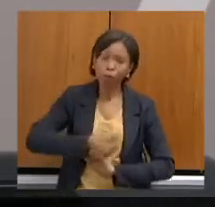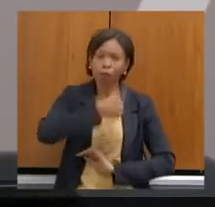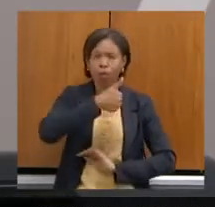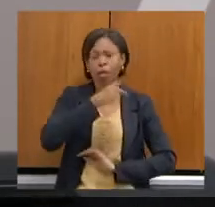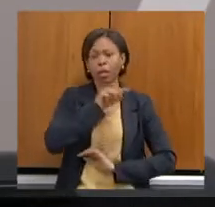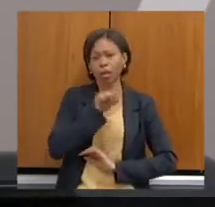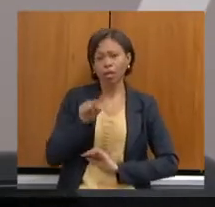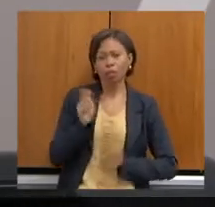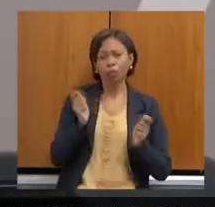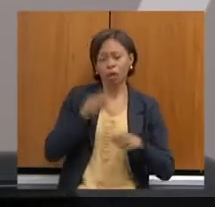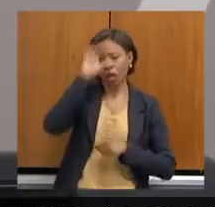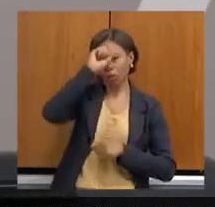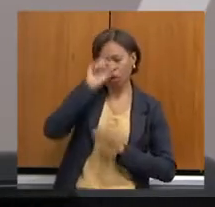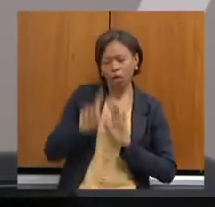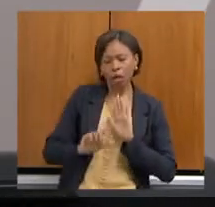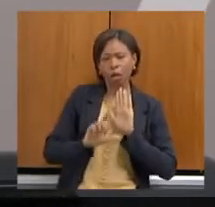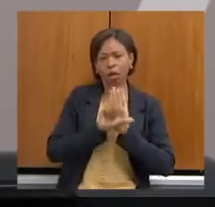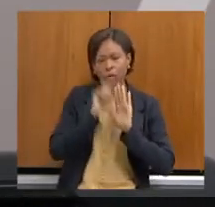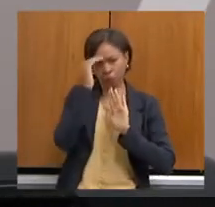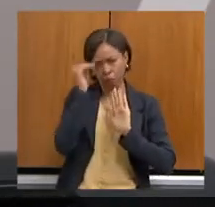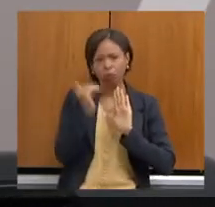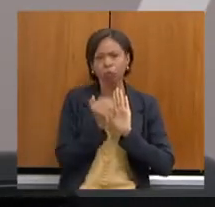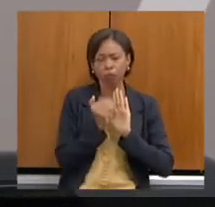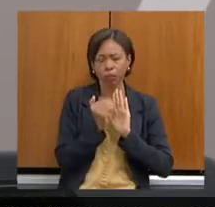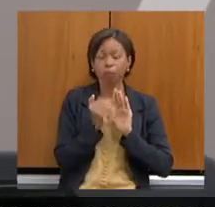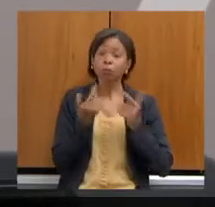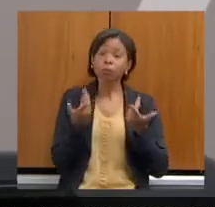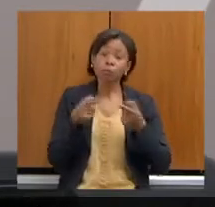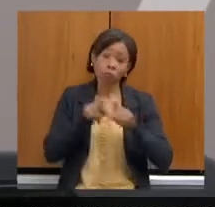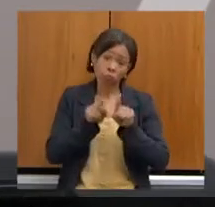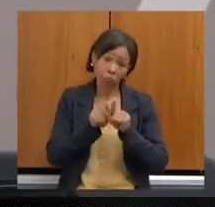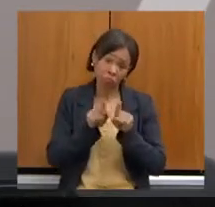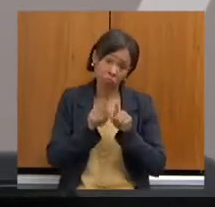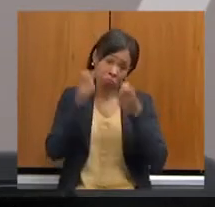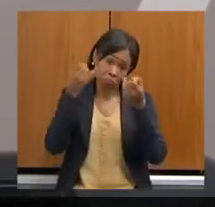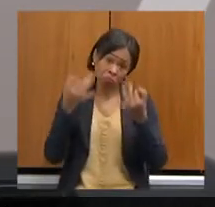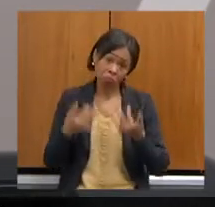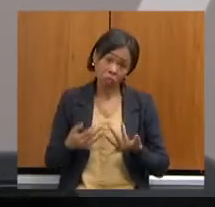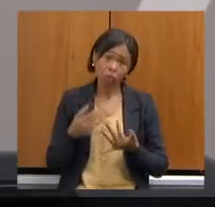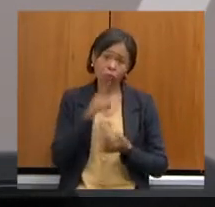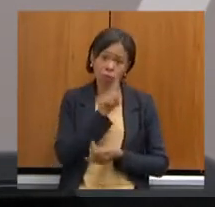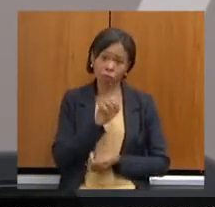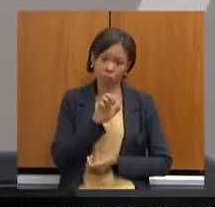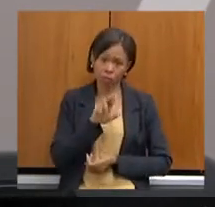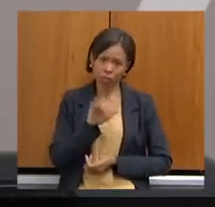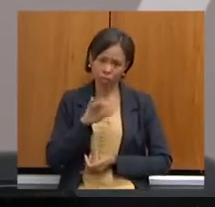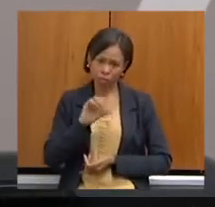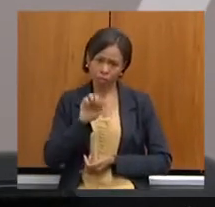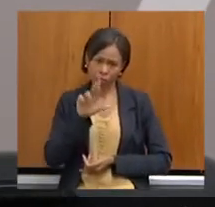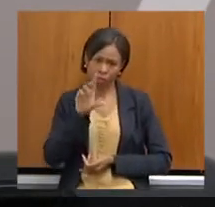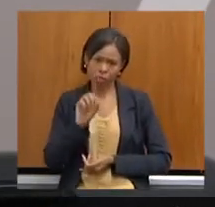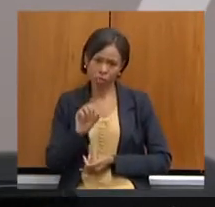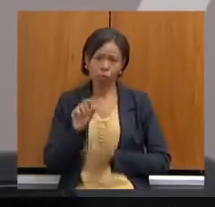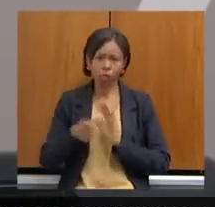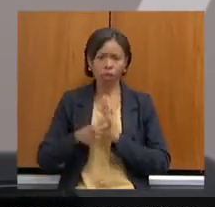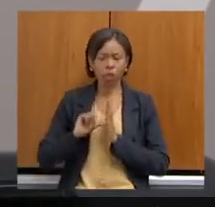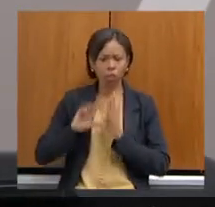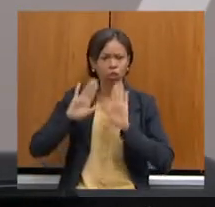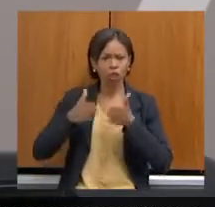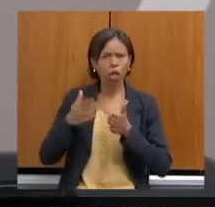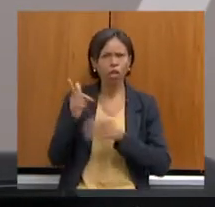nesse nosso país gostaria também até de colocar aqui para o Zé Ricardo né que já foi